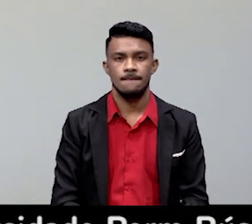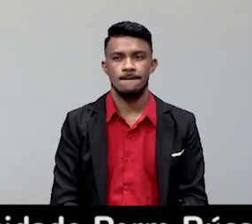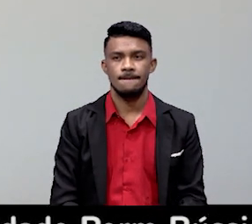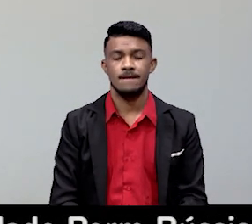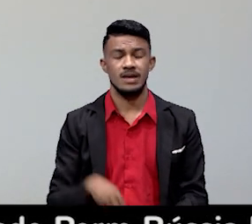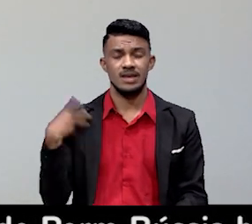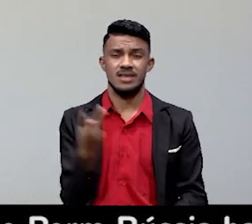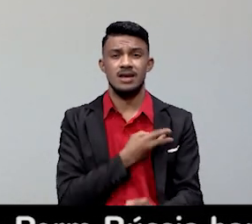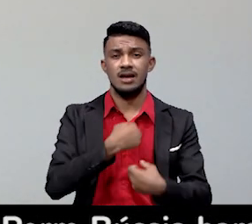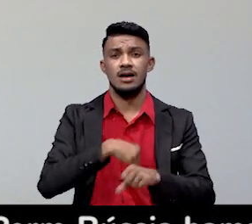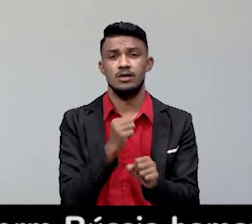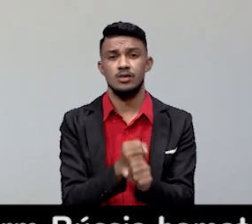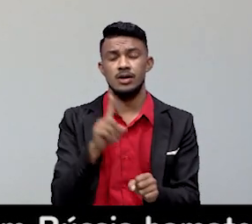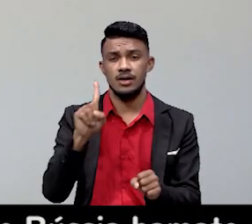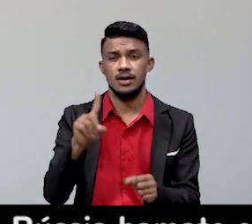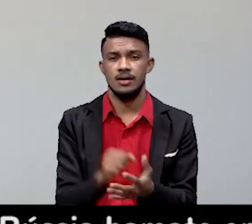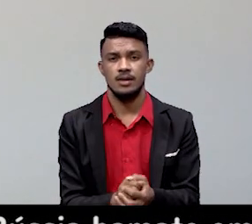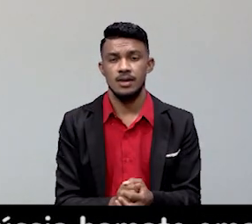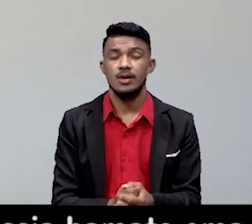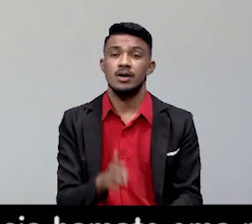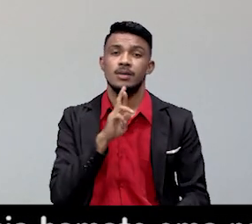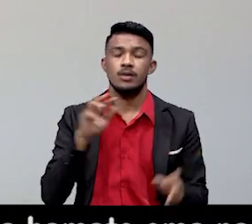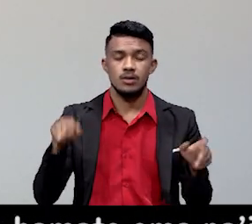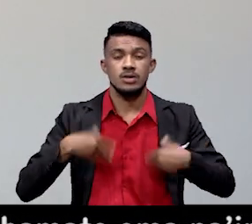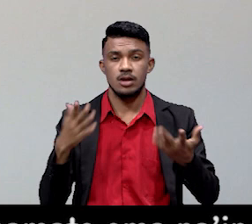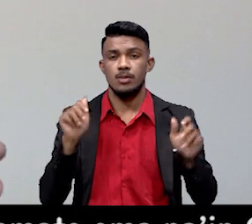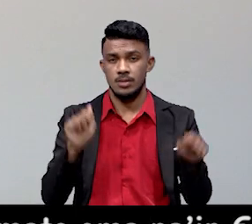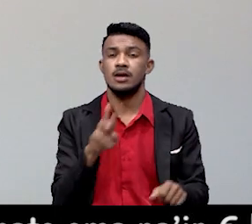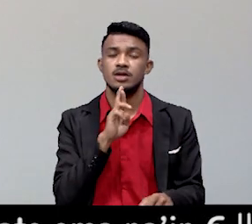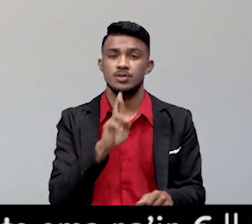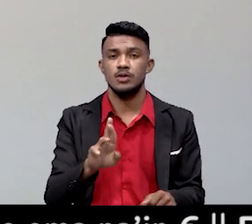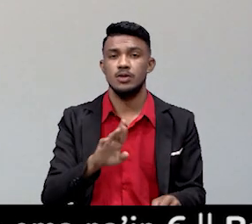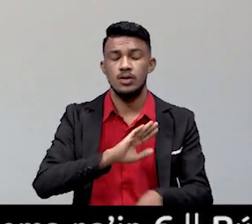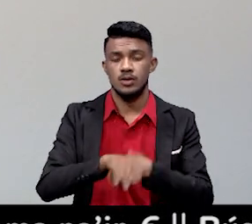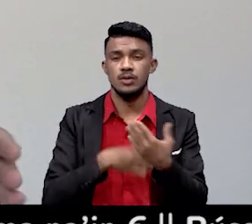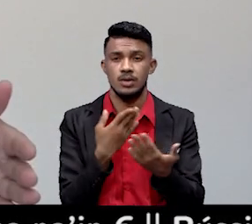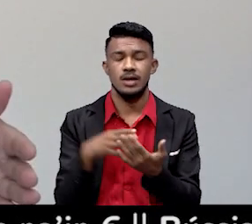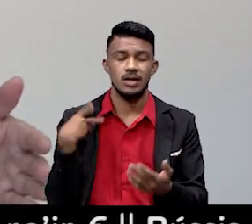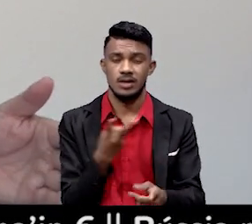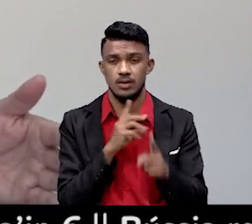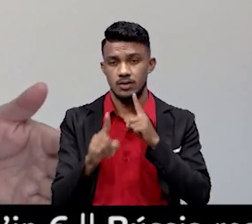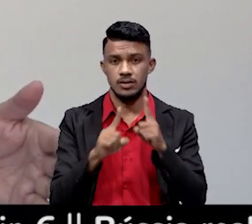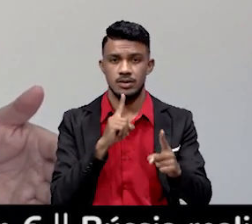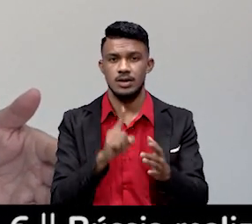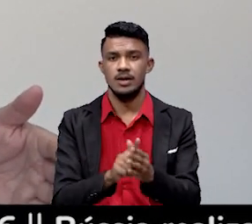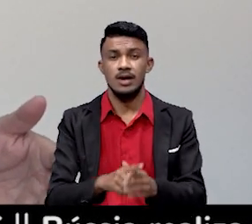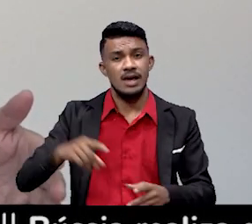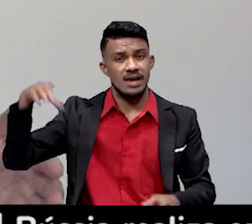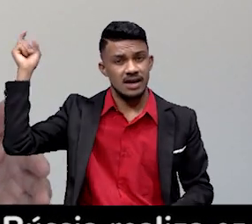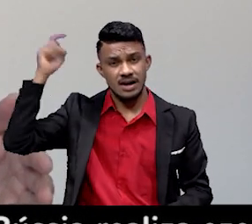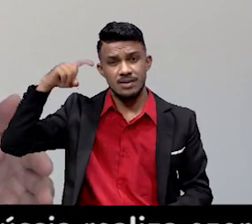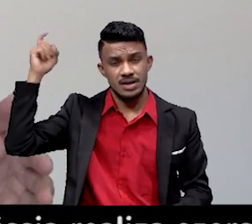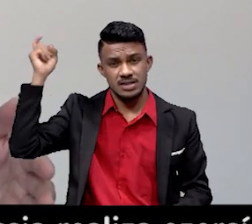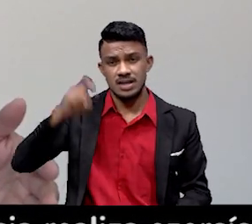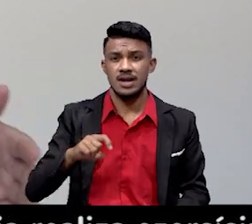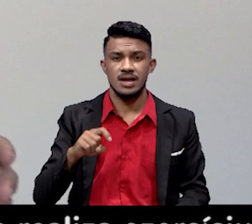E halo ideia, né? Para exato, a responder o outro ideia, né? Gata que capacidade de drainagem